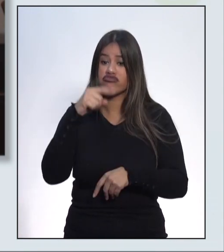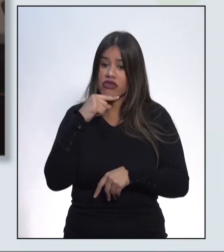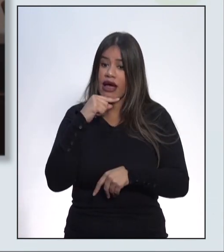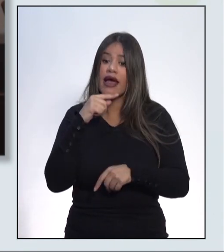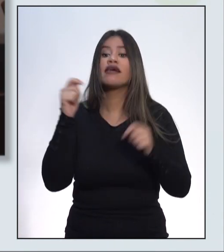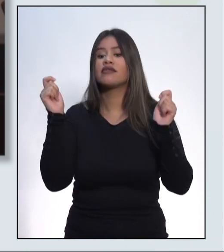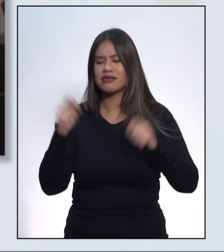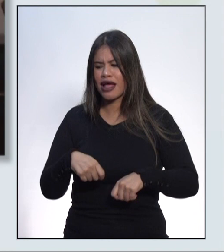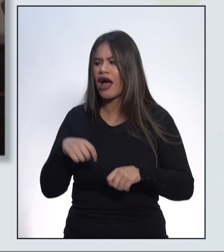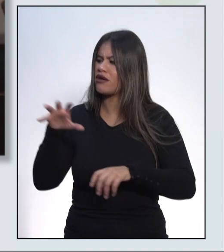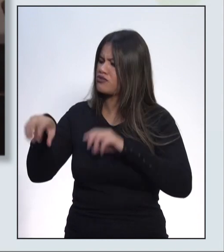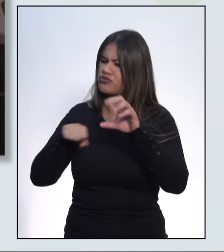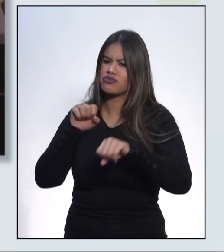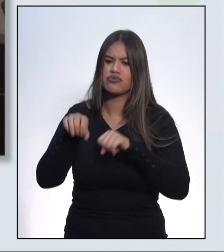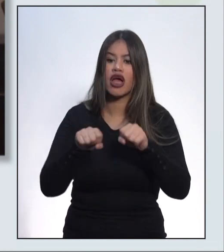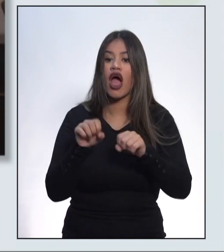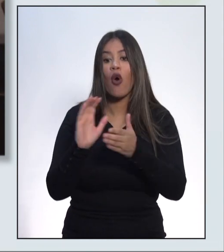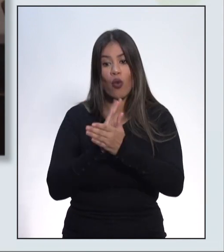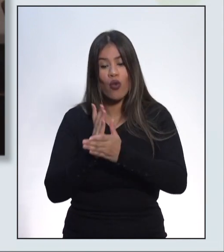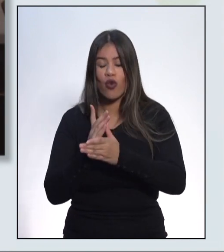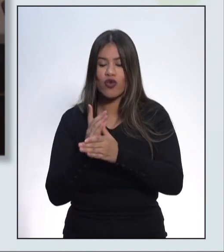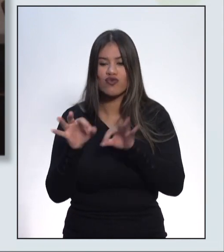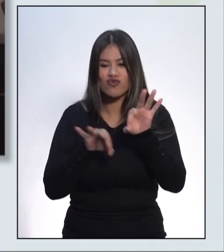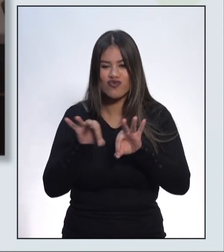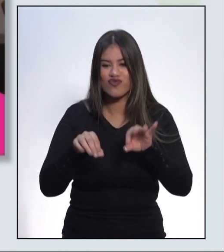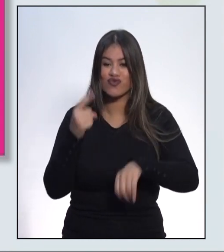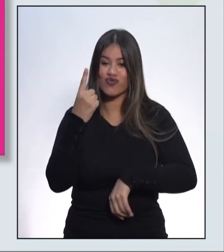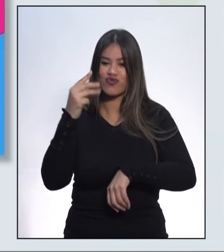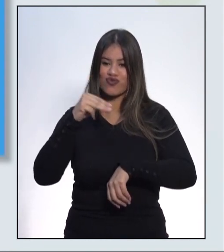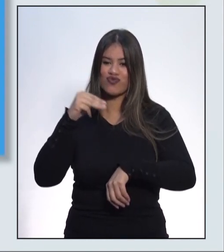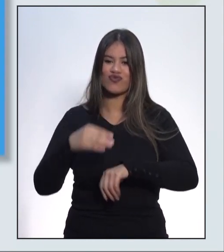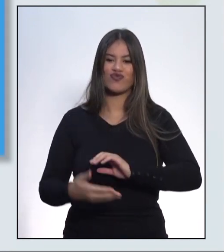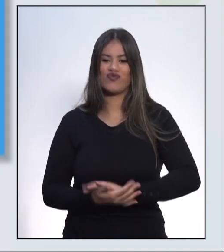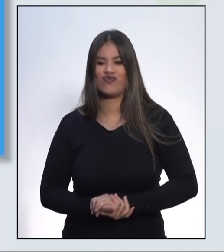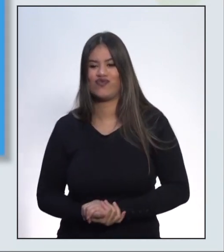Aí eu vou dar um minuto para você ir lá pegar esses materiais. Vamos lá?